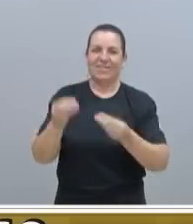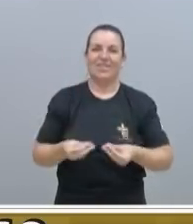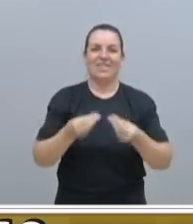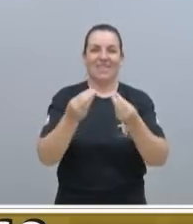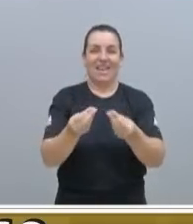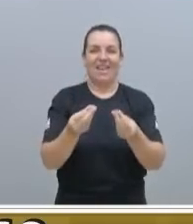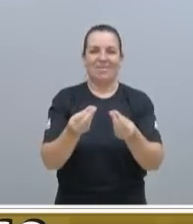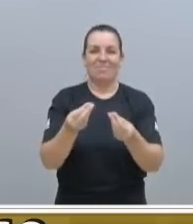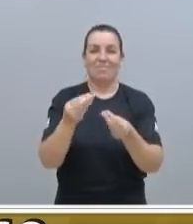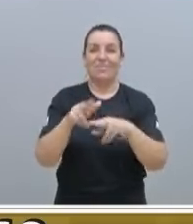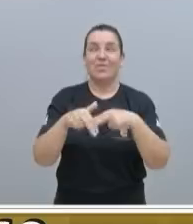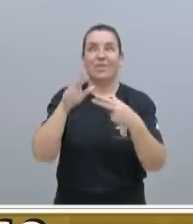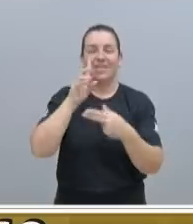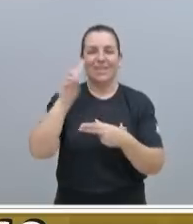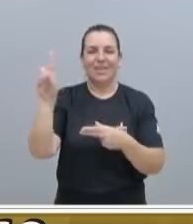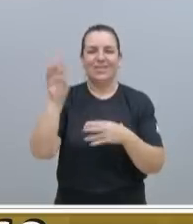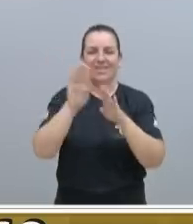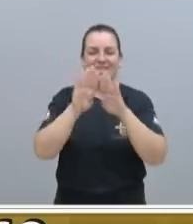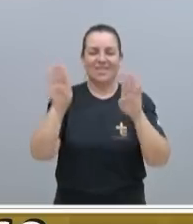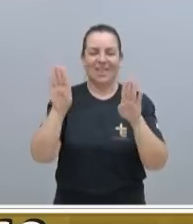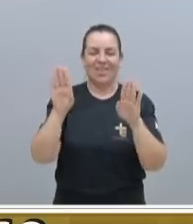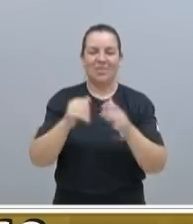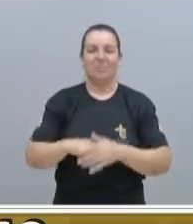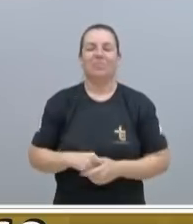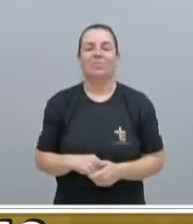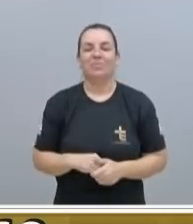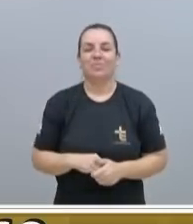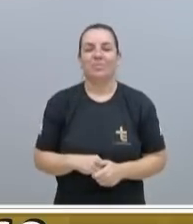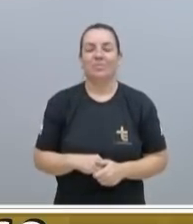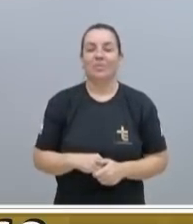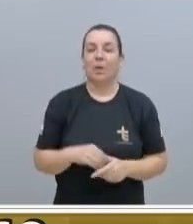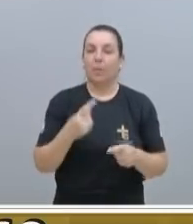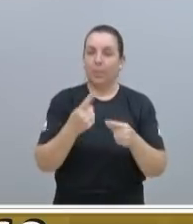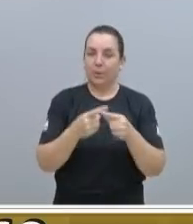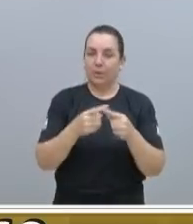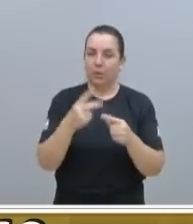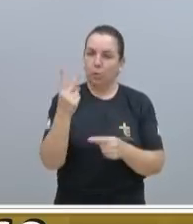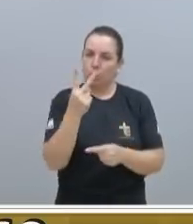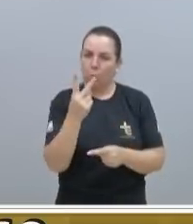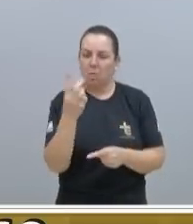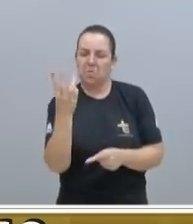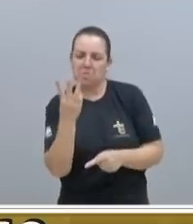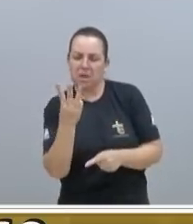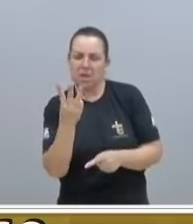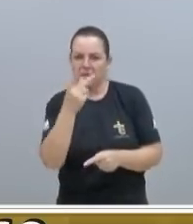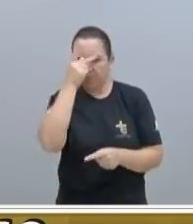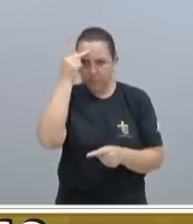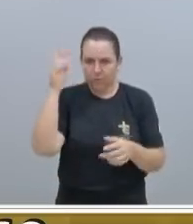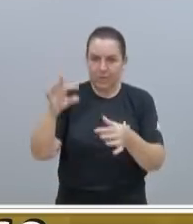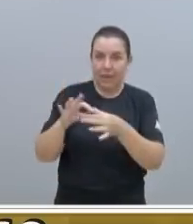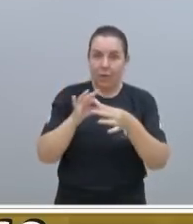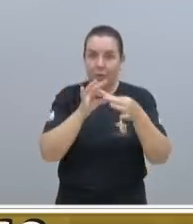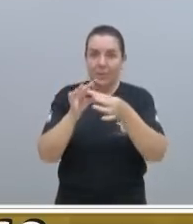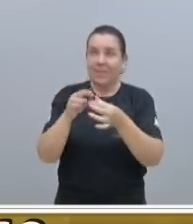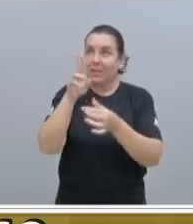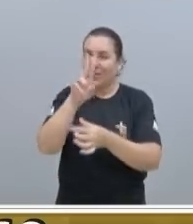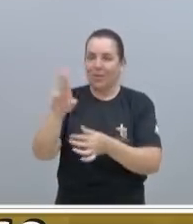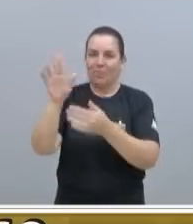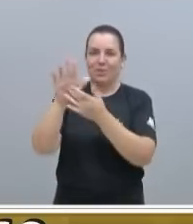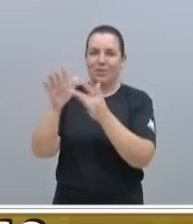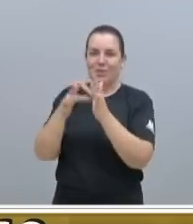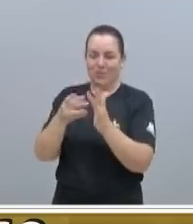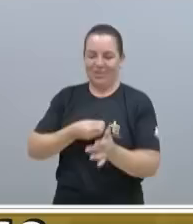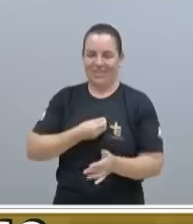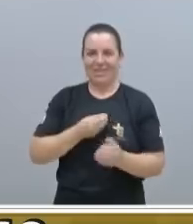concedido por meu pai que está nos céus pois onde dois ou três estiverem reunidos em meu nome eu